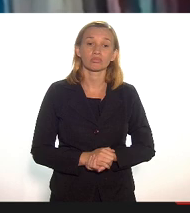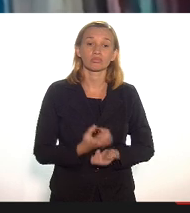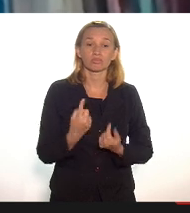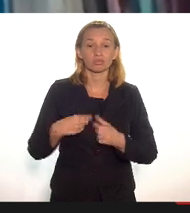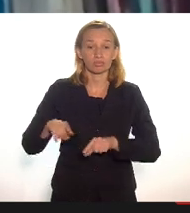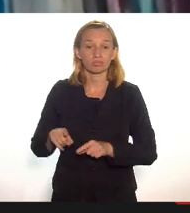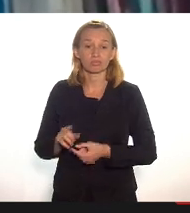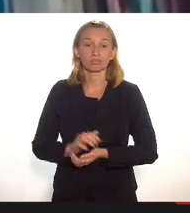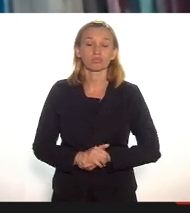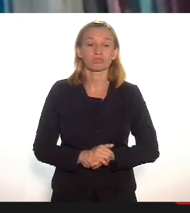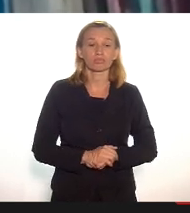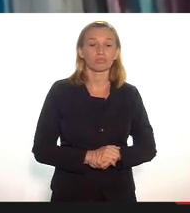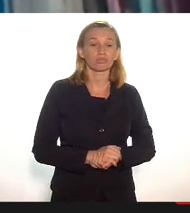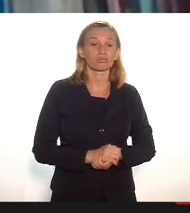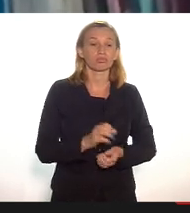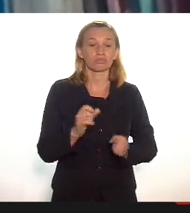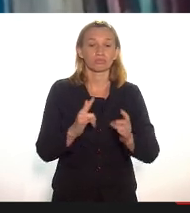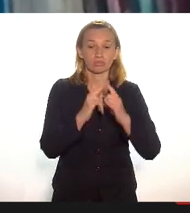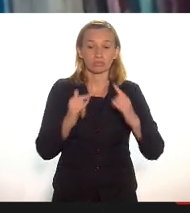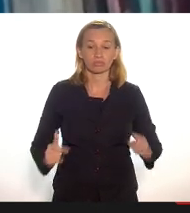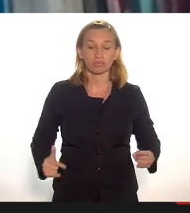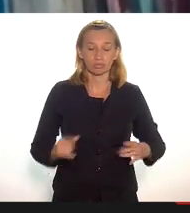contrários aos hospitais de campanha, né?